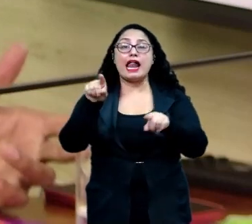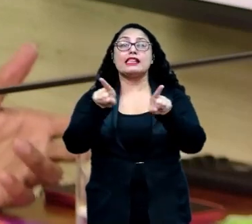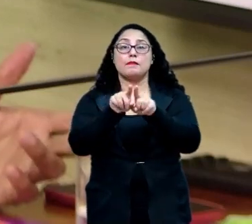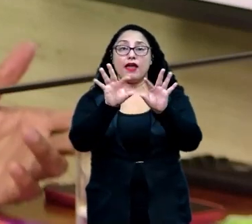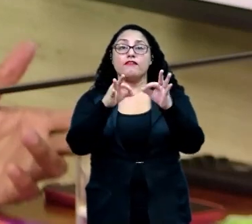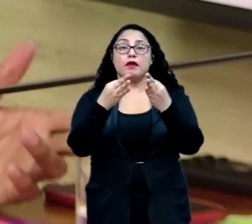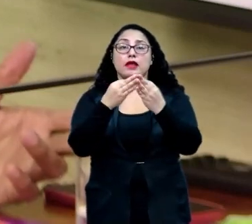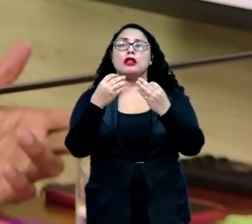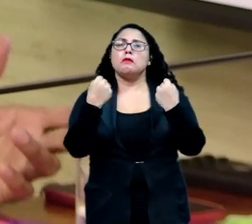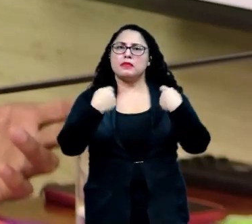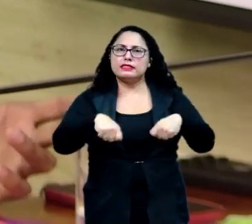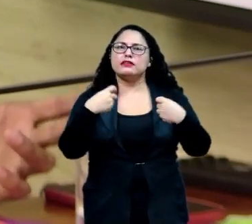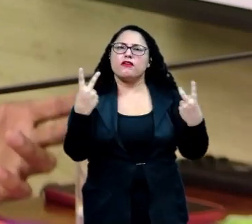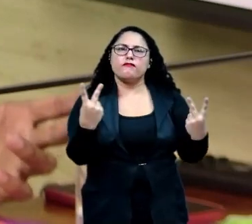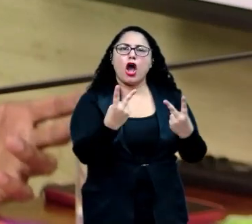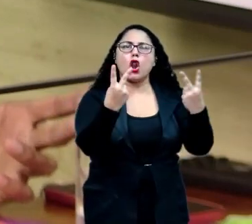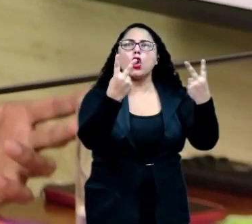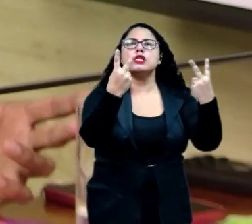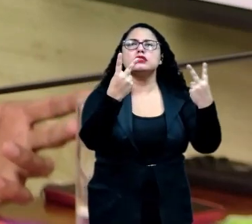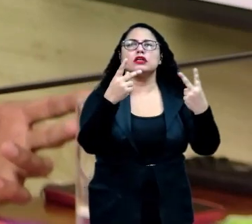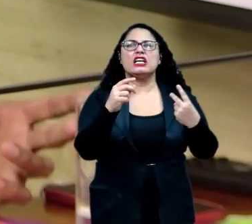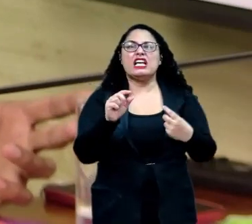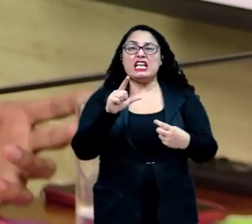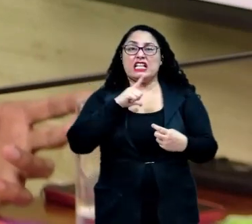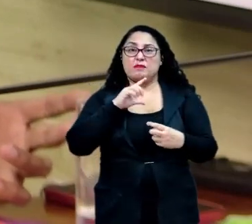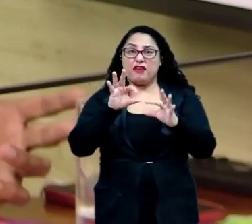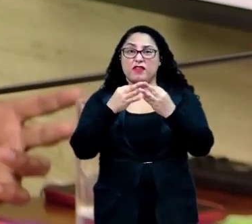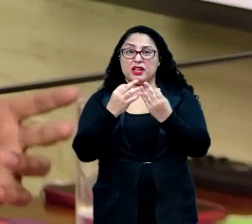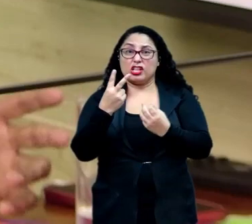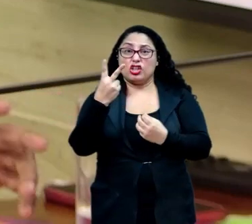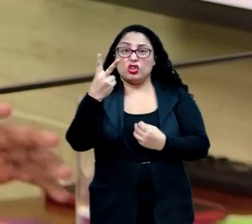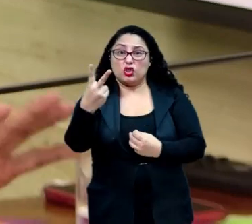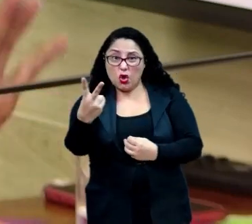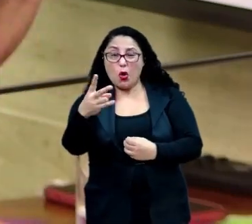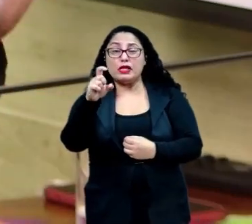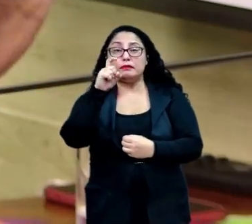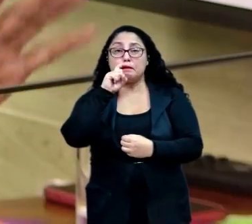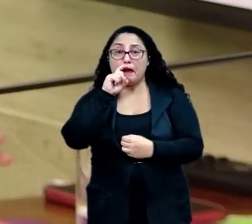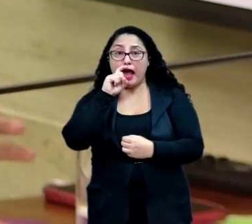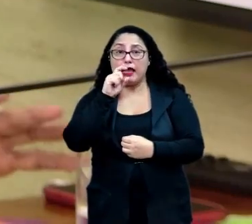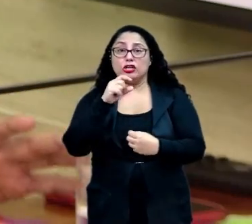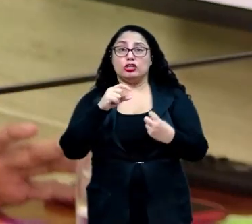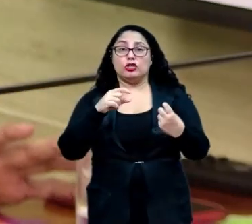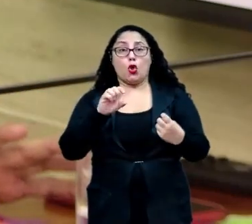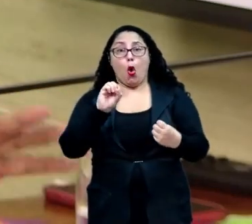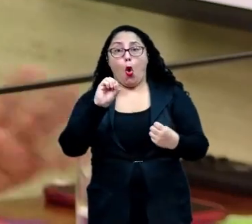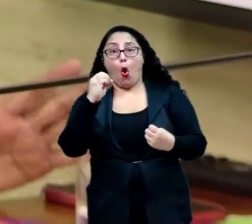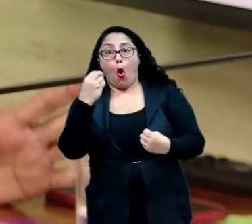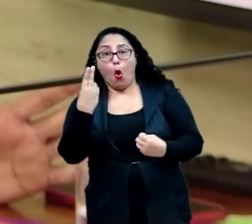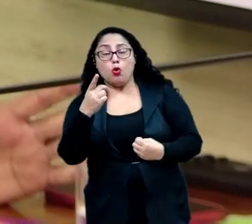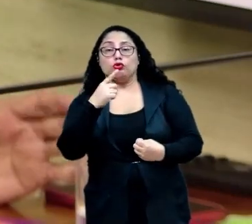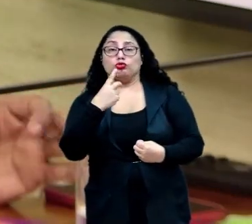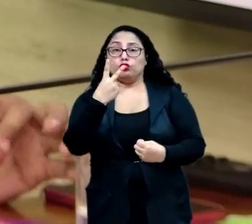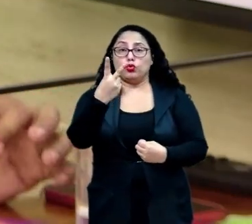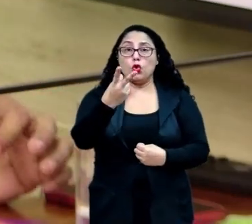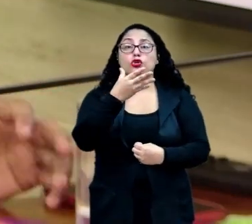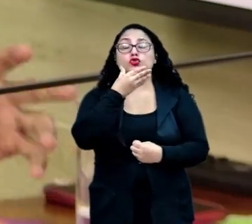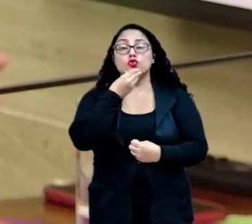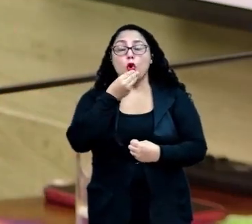ser valorizada. Uma família que tem dois pais e os filhos, ou dois homens, também é uma